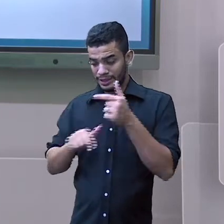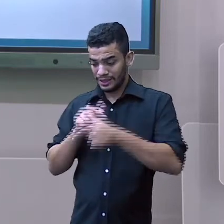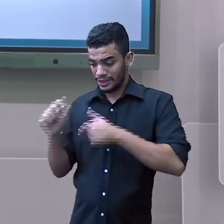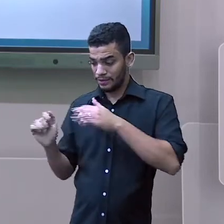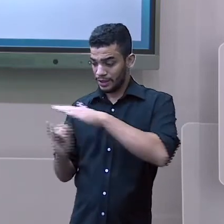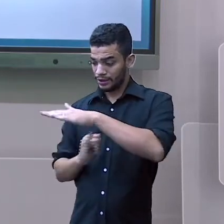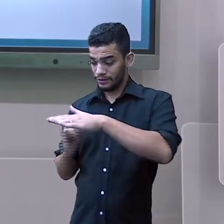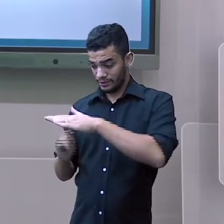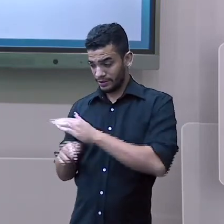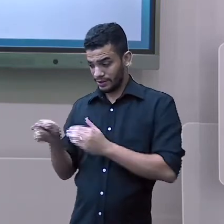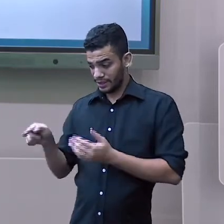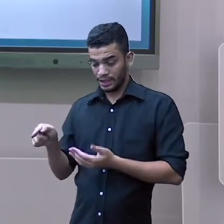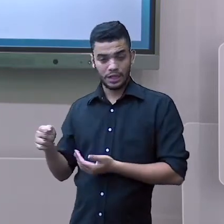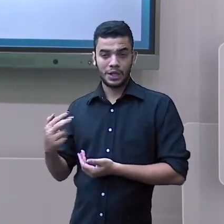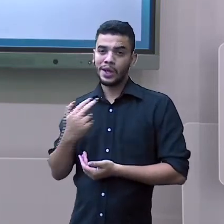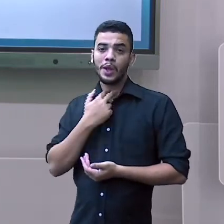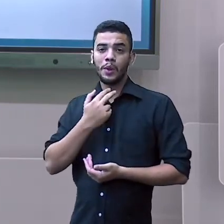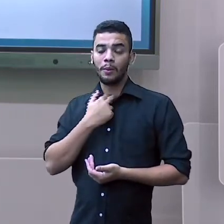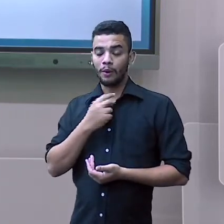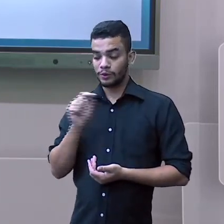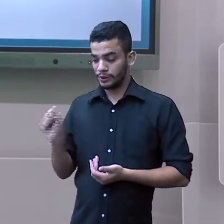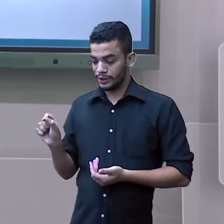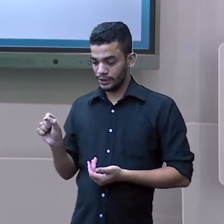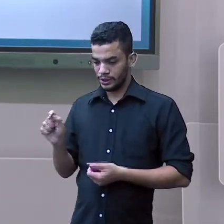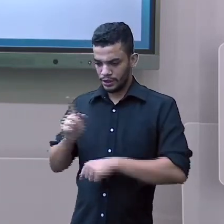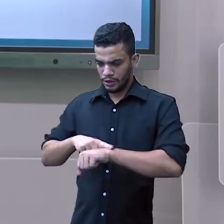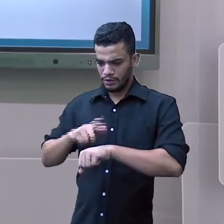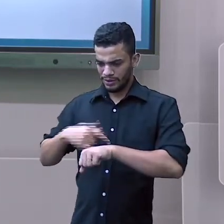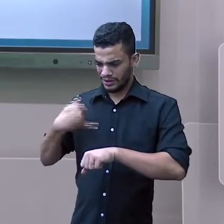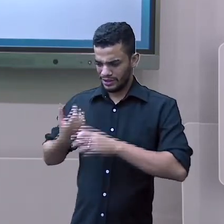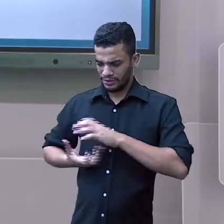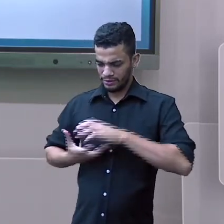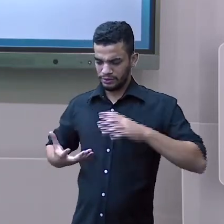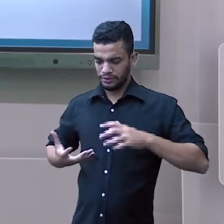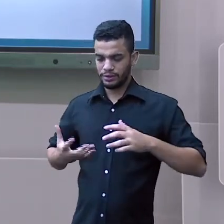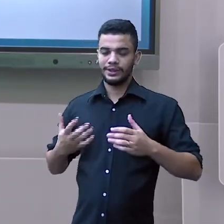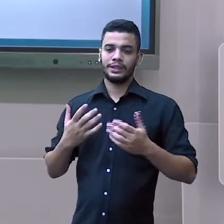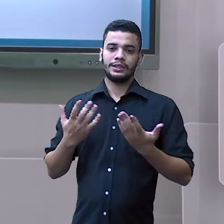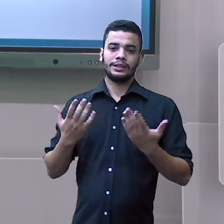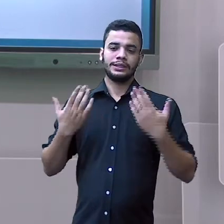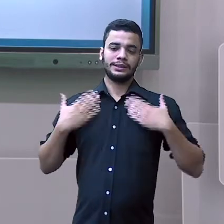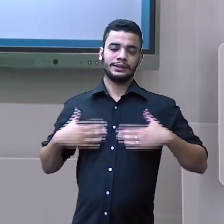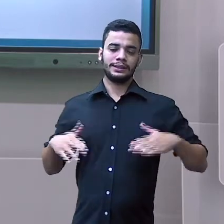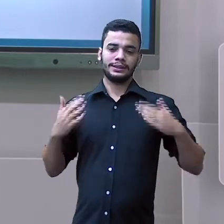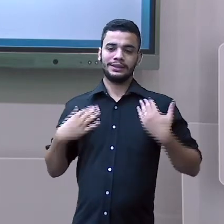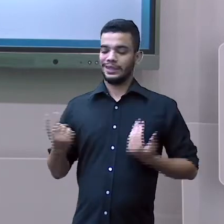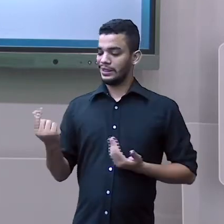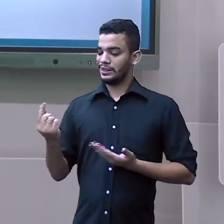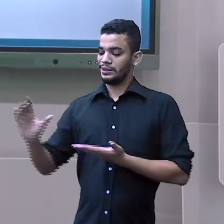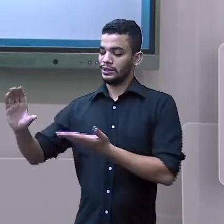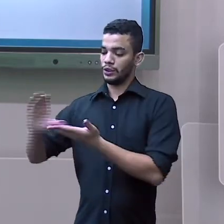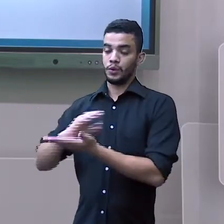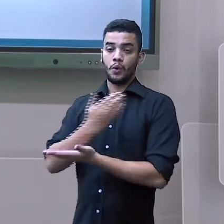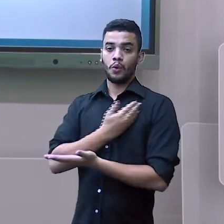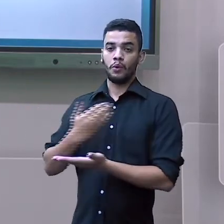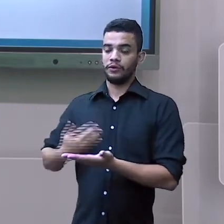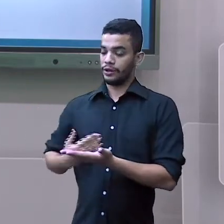seja, ele não tem formalidades, ela não terá esses direitos. Ok? Vamos continuar a nossa